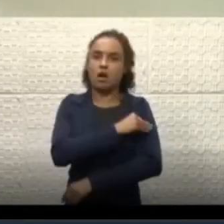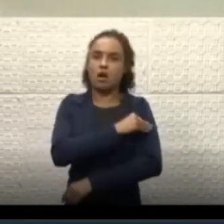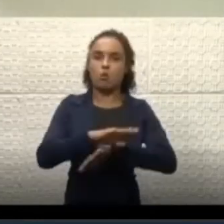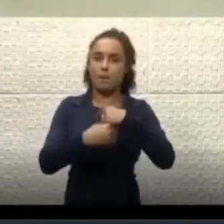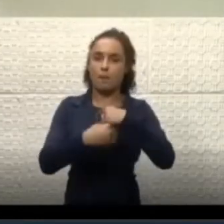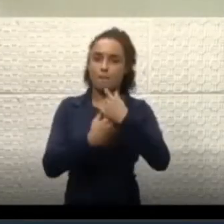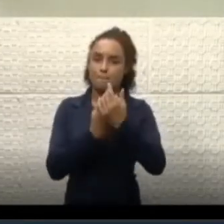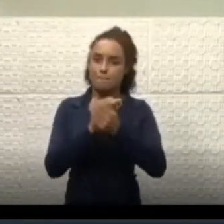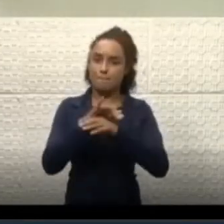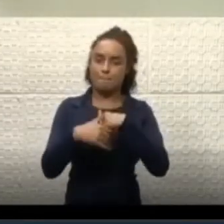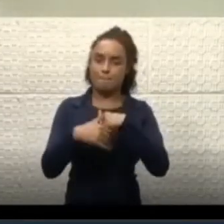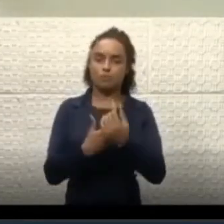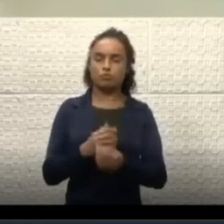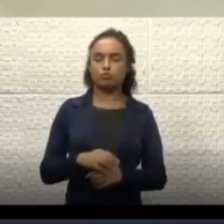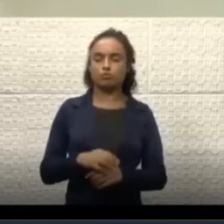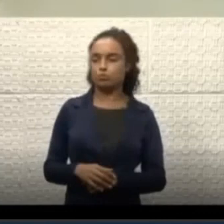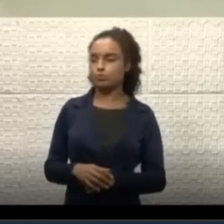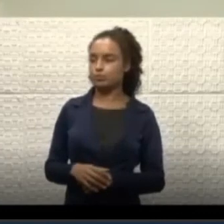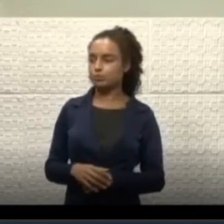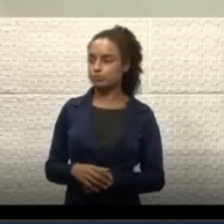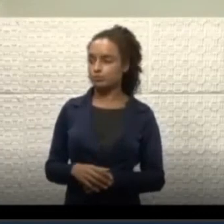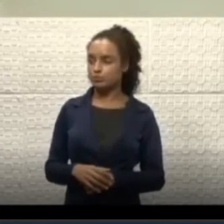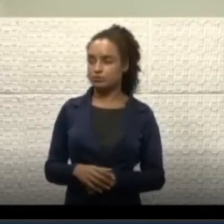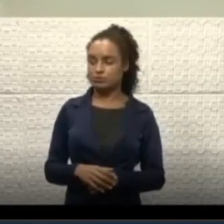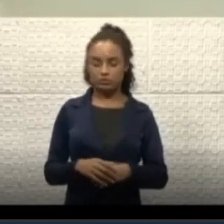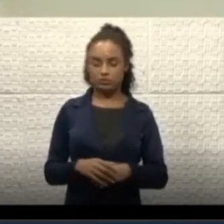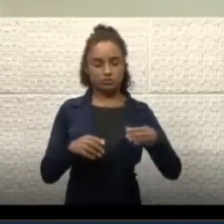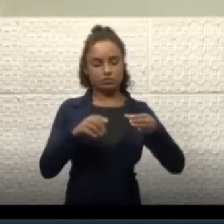então, a solução de açúcar